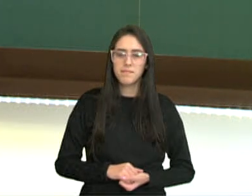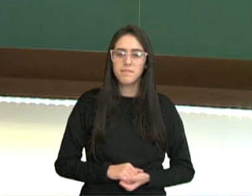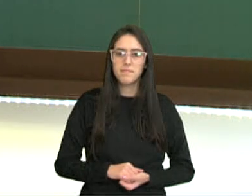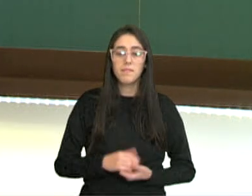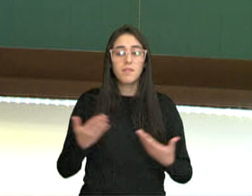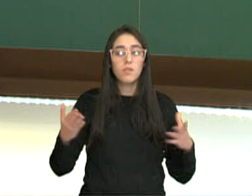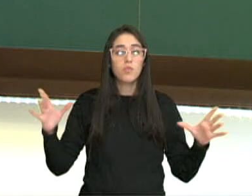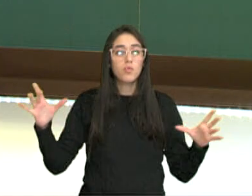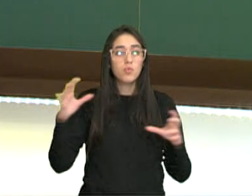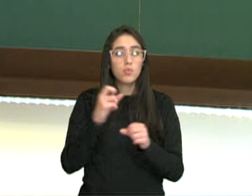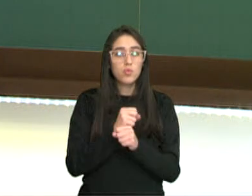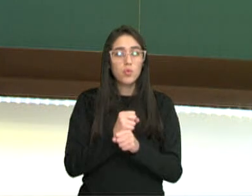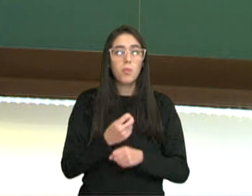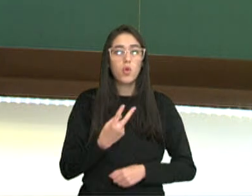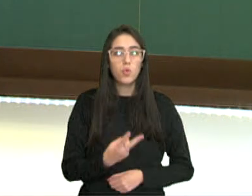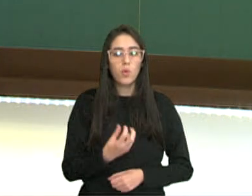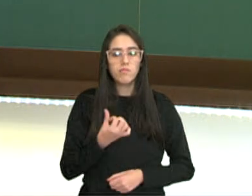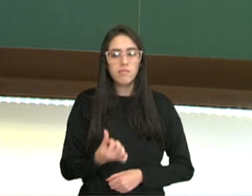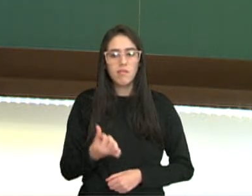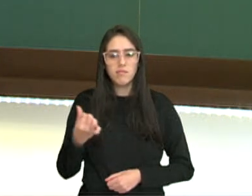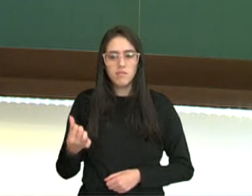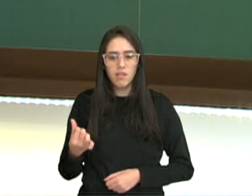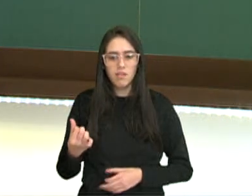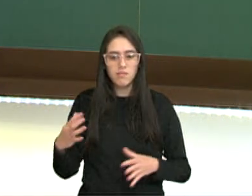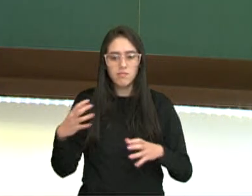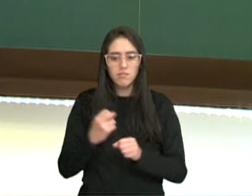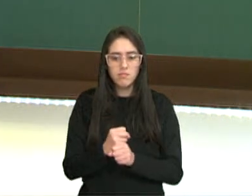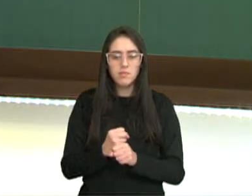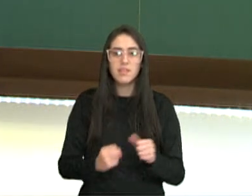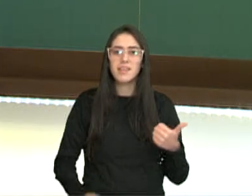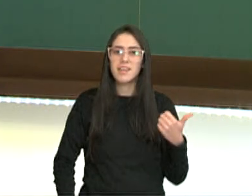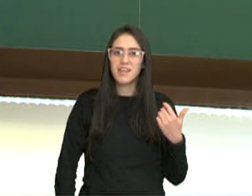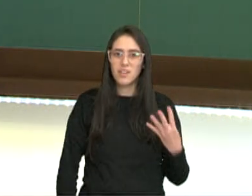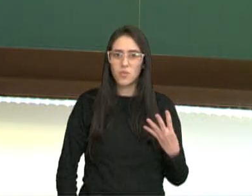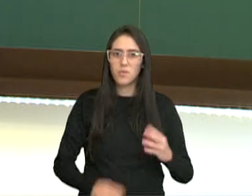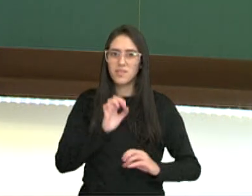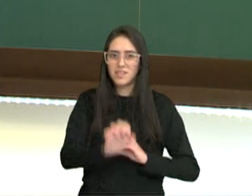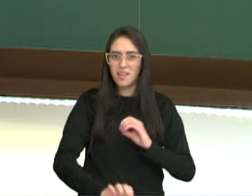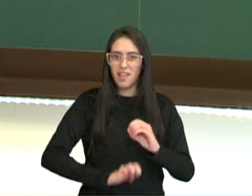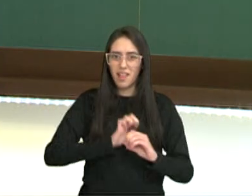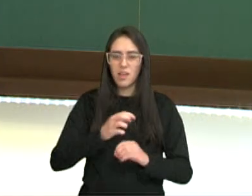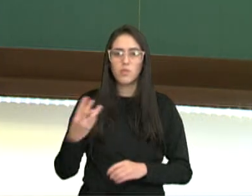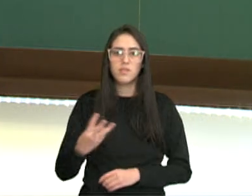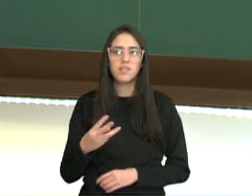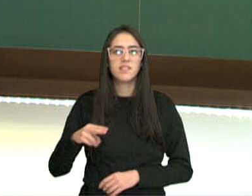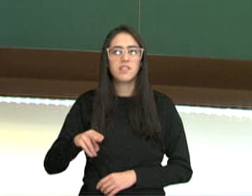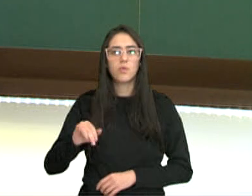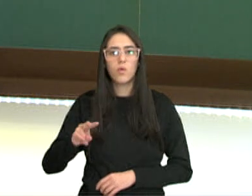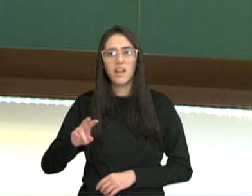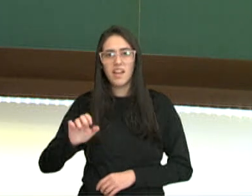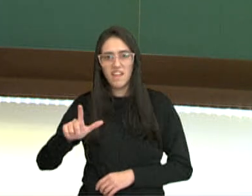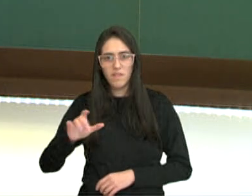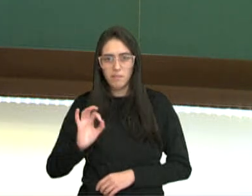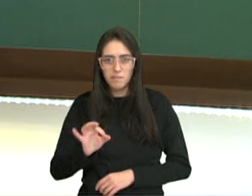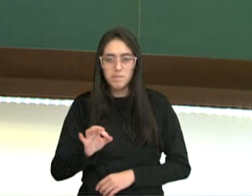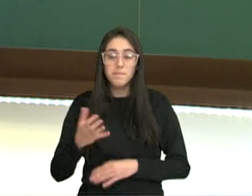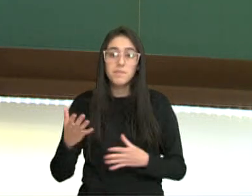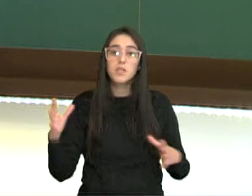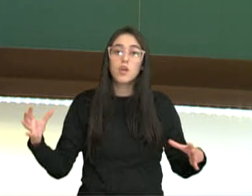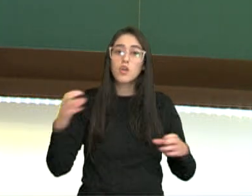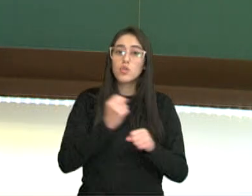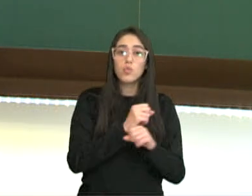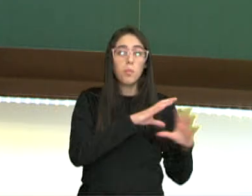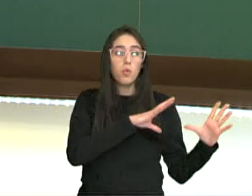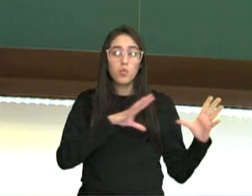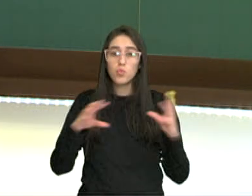Então, somando aqui 2, 6 e 6, nós temos os 14 elétrons no terceiro nível, que é o nível M. Somando todos